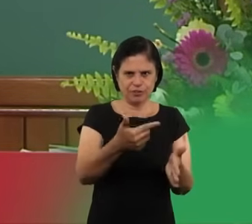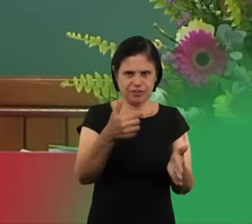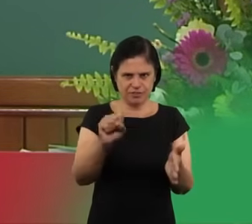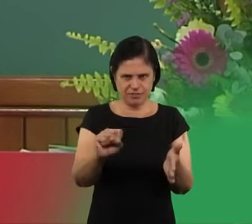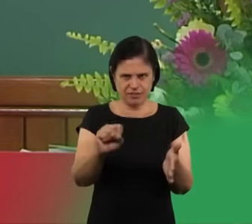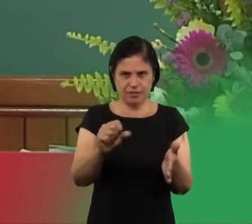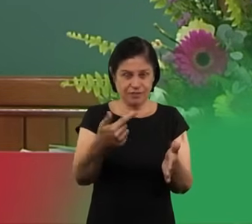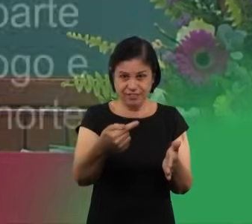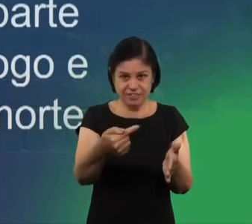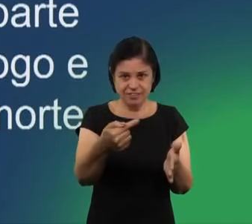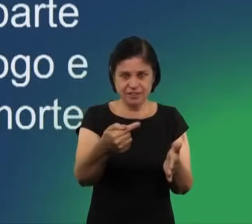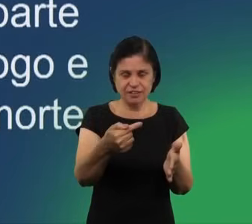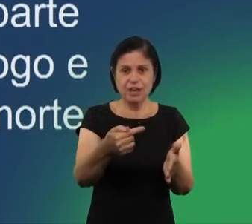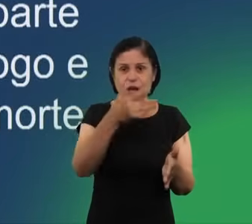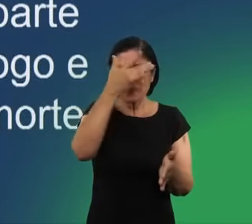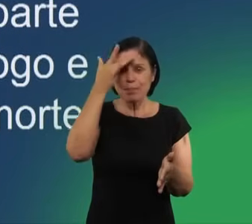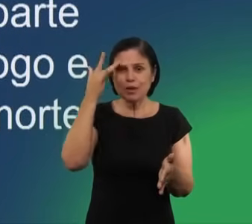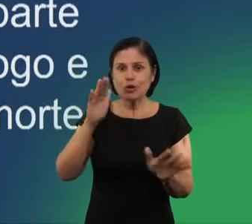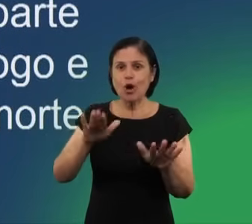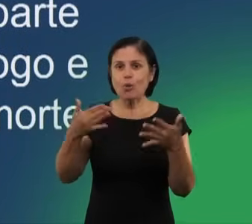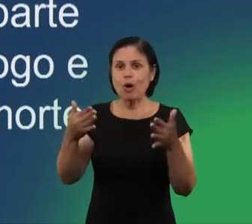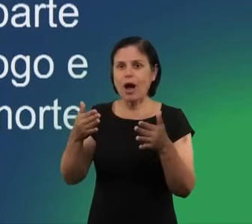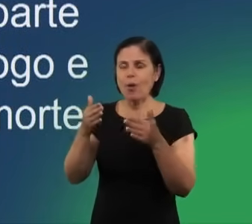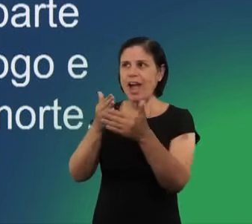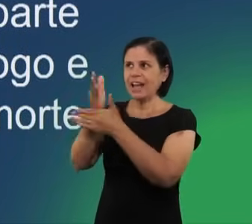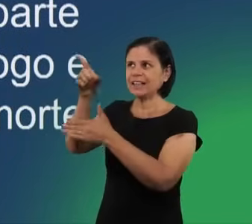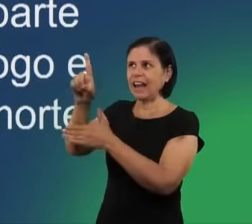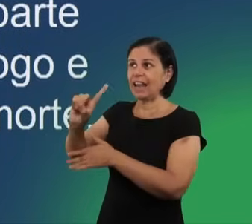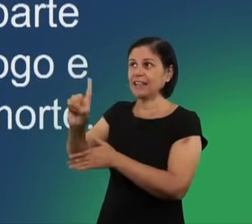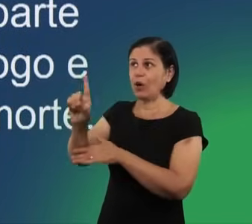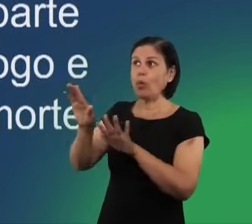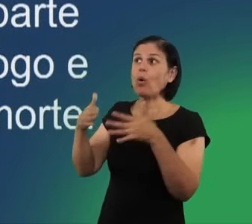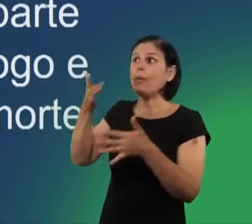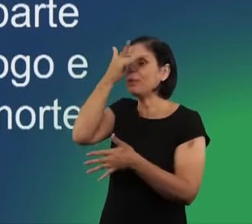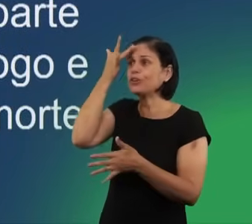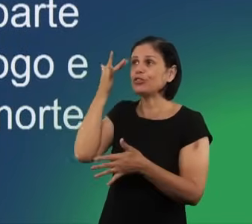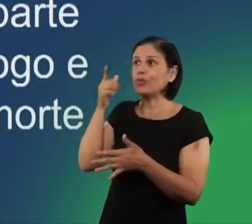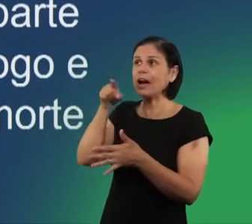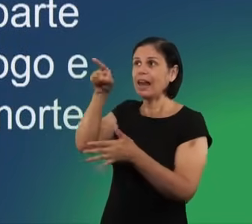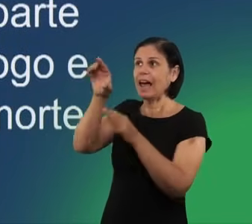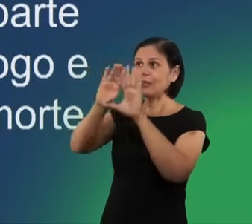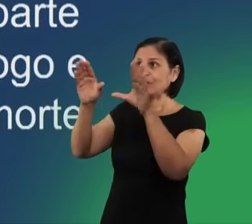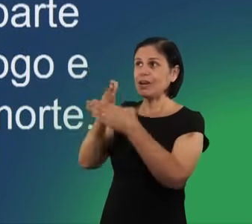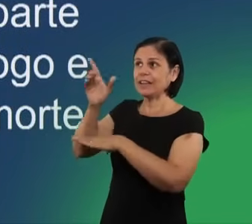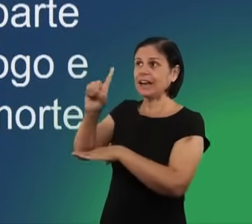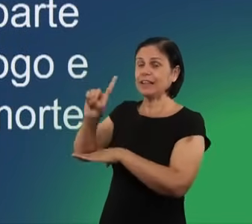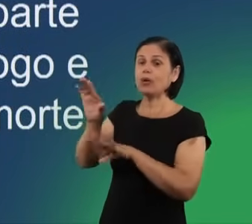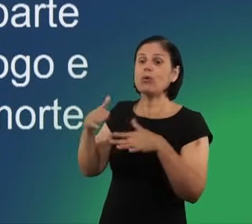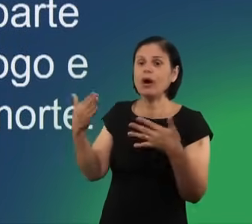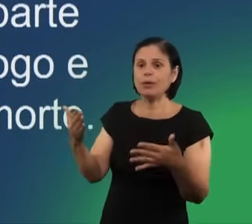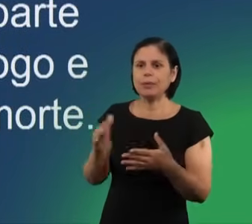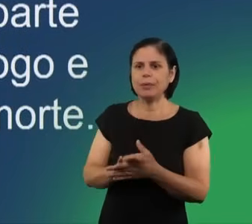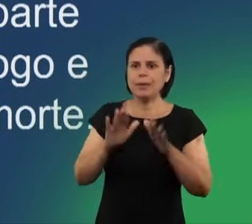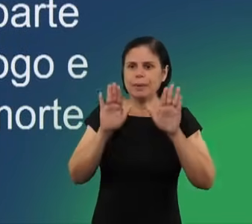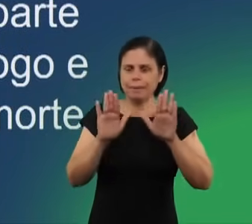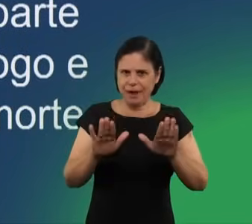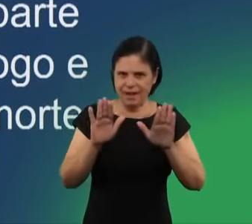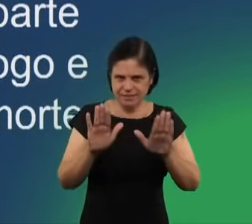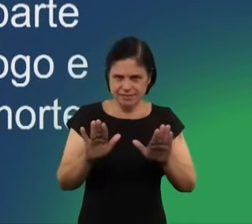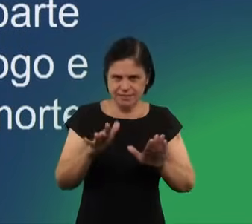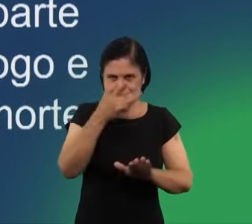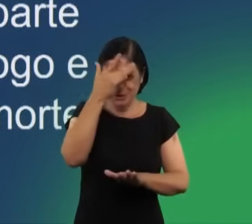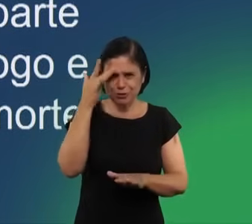estar nessa cidade? Vamos lá comigo. Mas quanto aos tímidos,